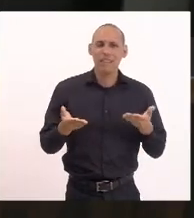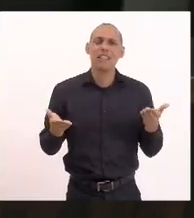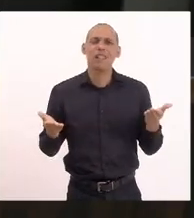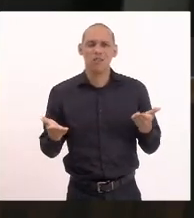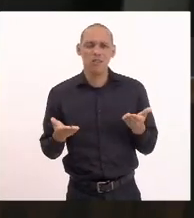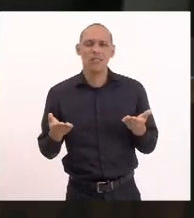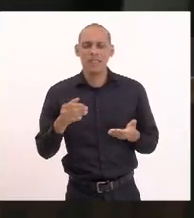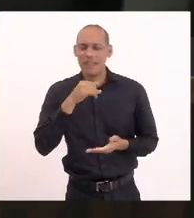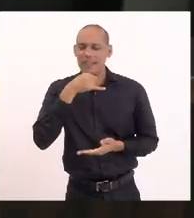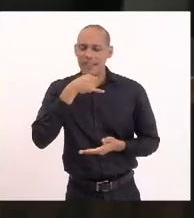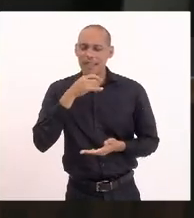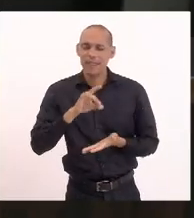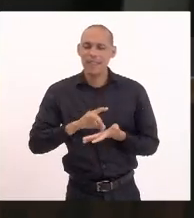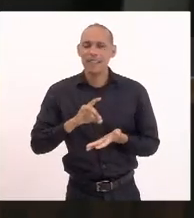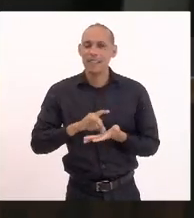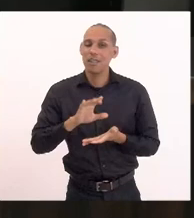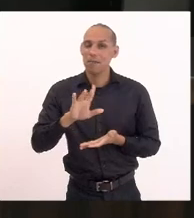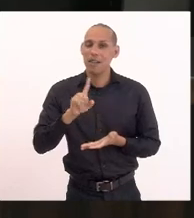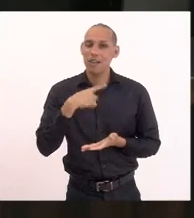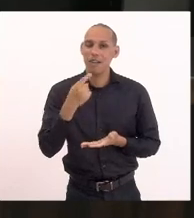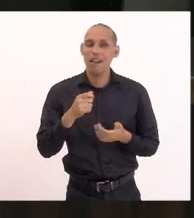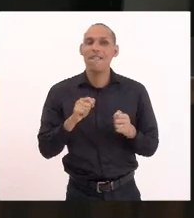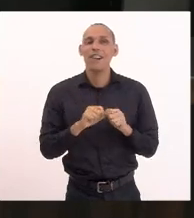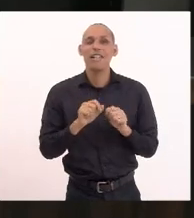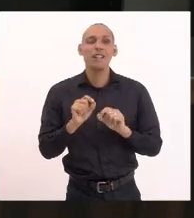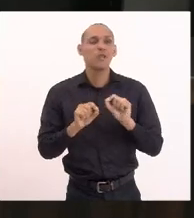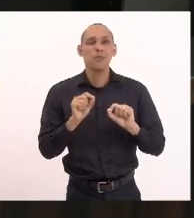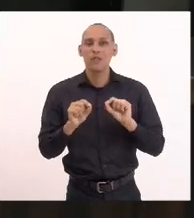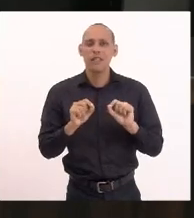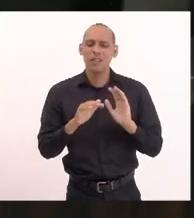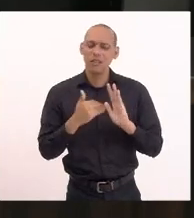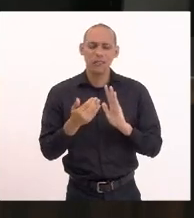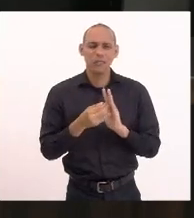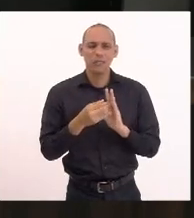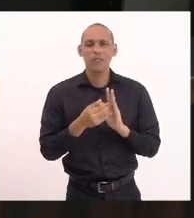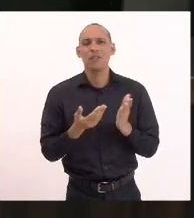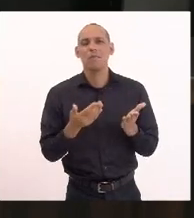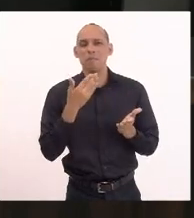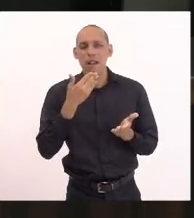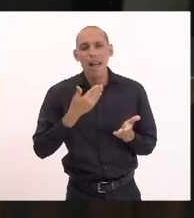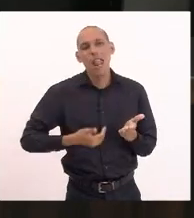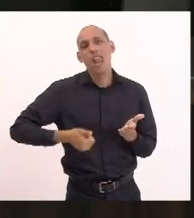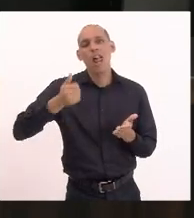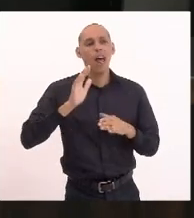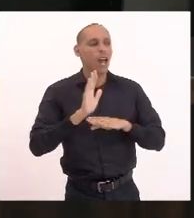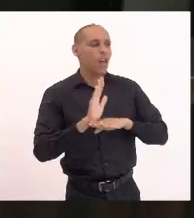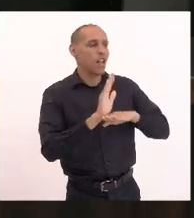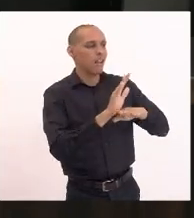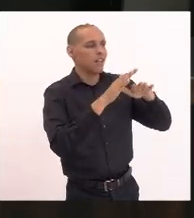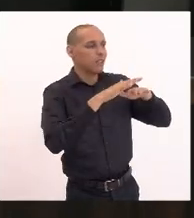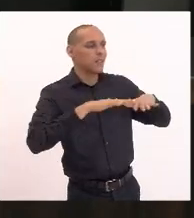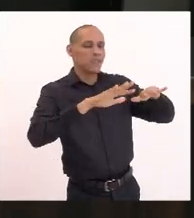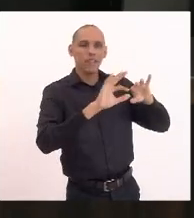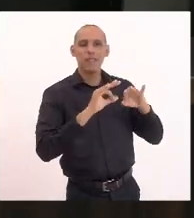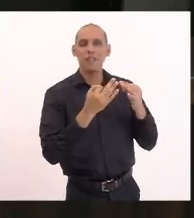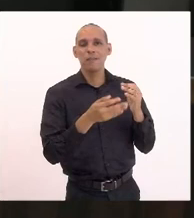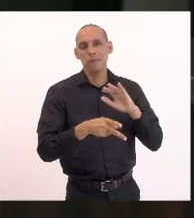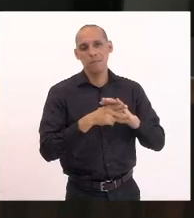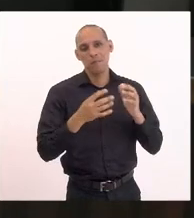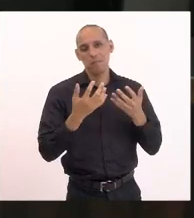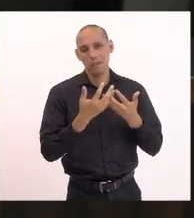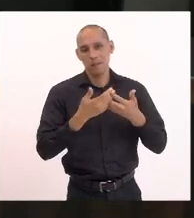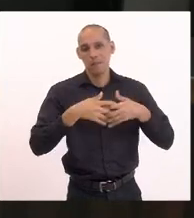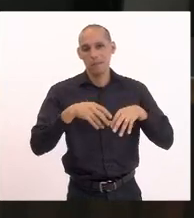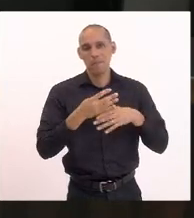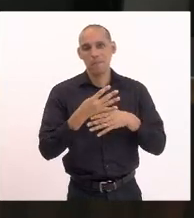triste, mas vamos fazer tudo para que a gente possa minorar o sofrimento daquelas famílias lá no município de Petrópolis.